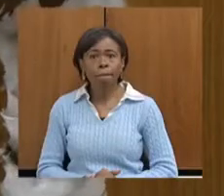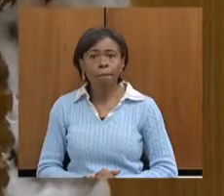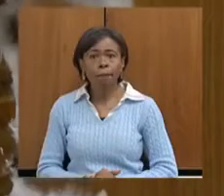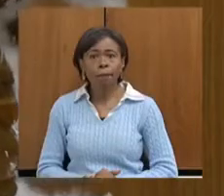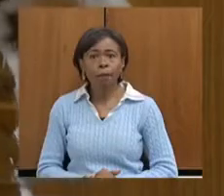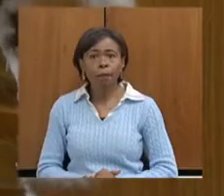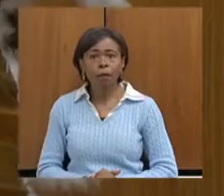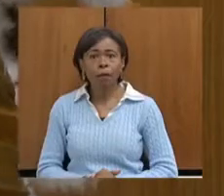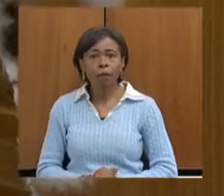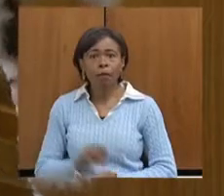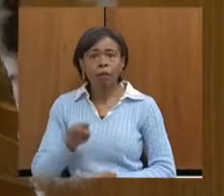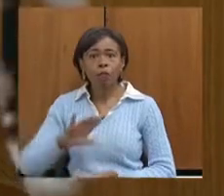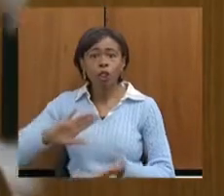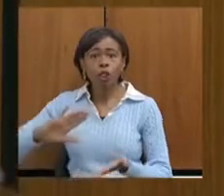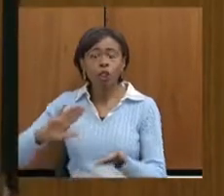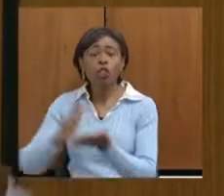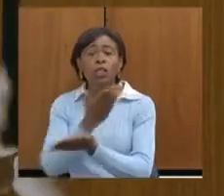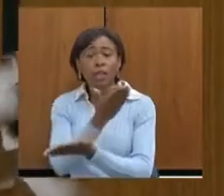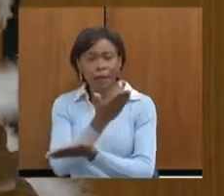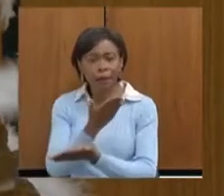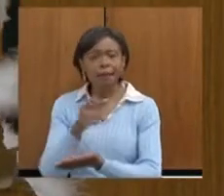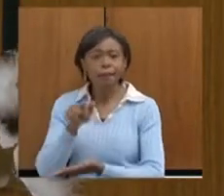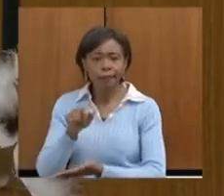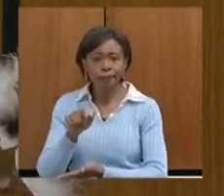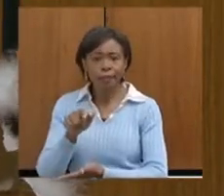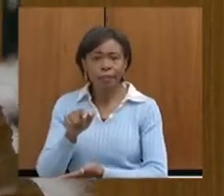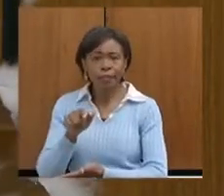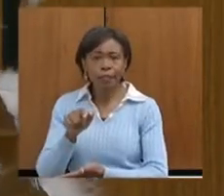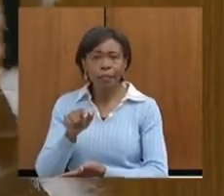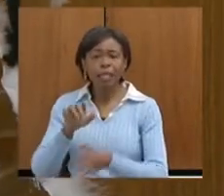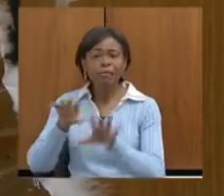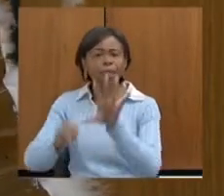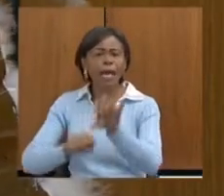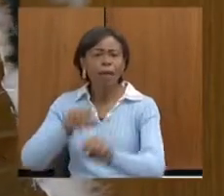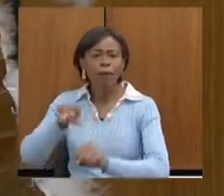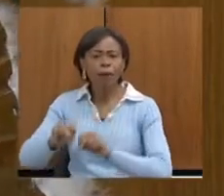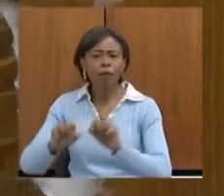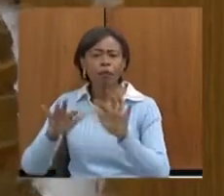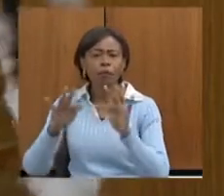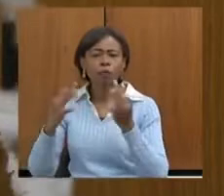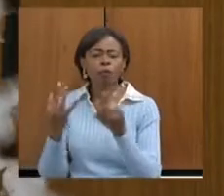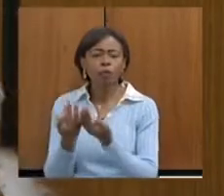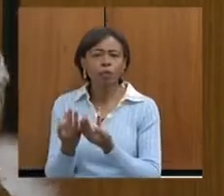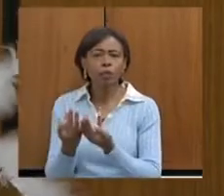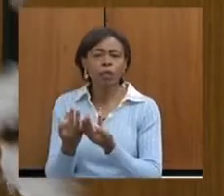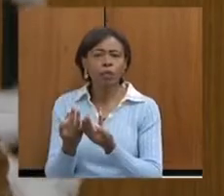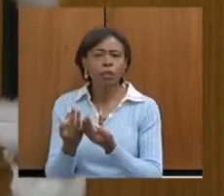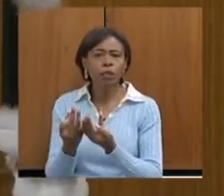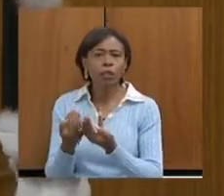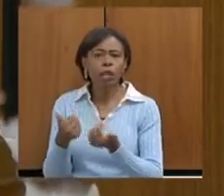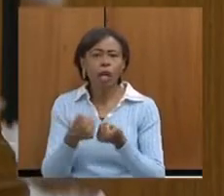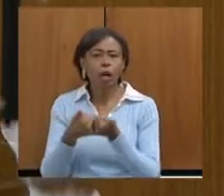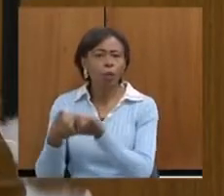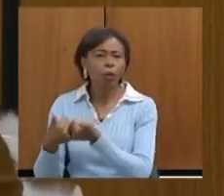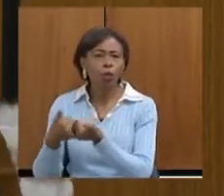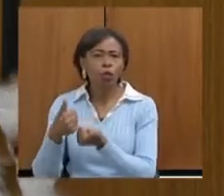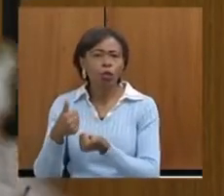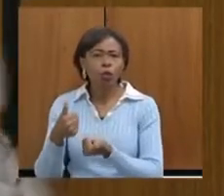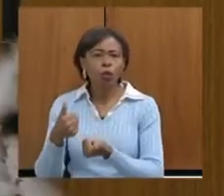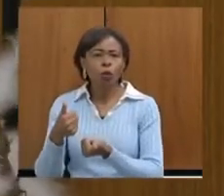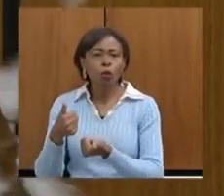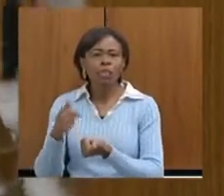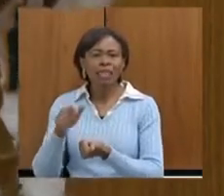e depois retirados né eles pegaram as famílias que estavam na ideia de Dueto levaram né